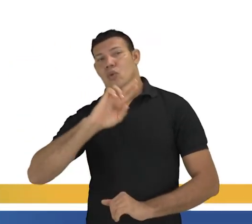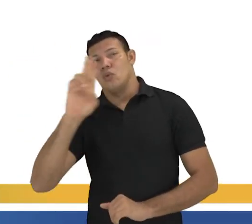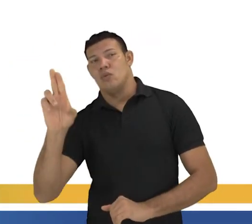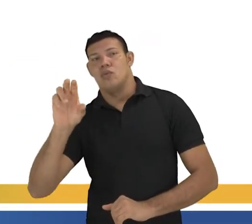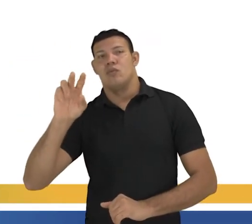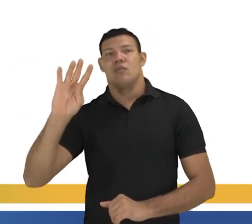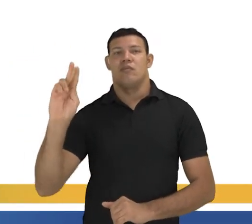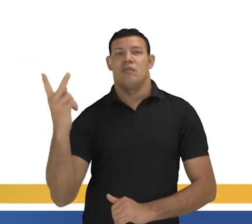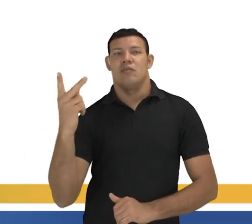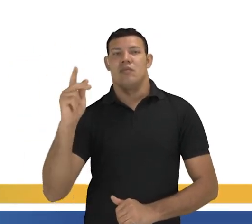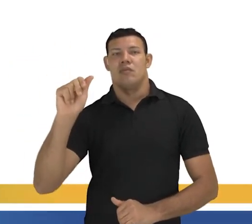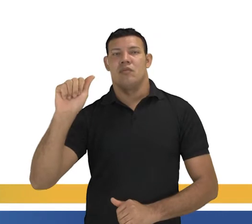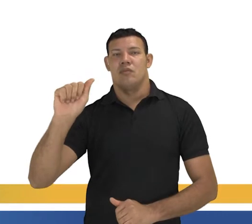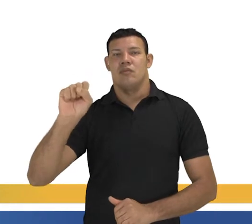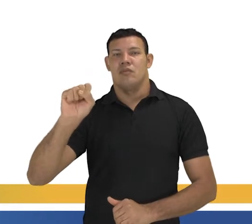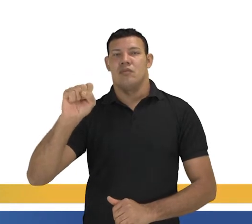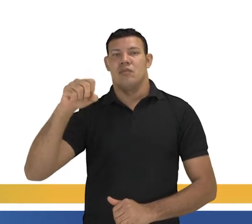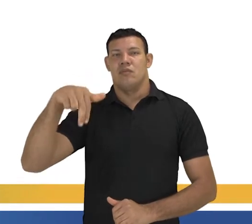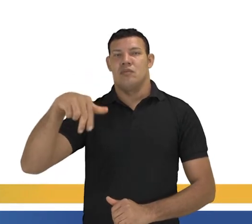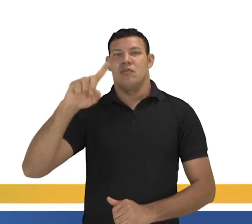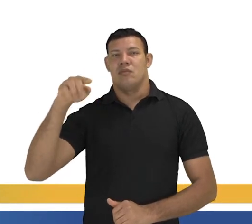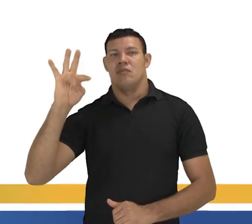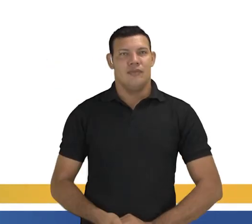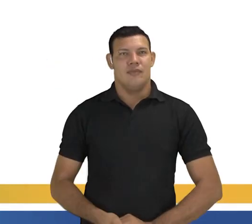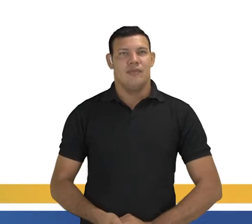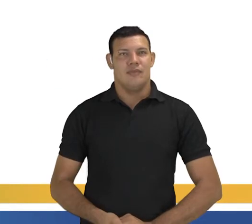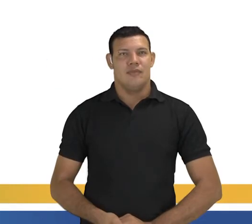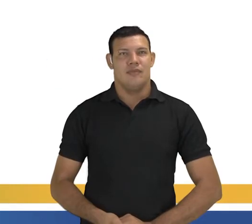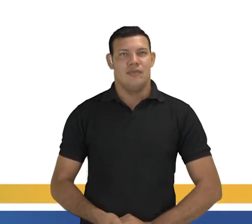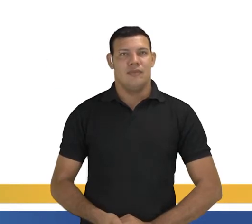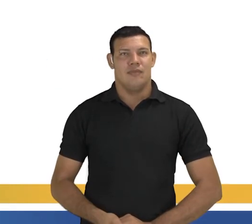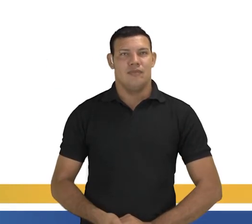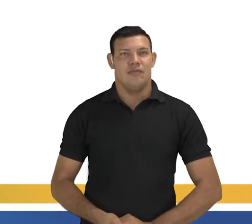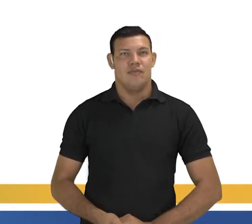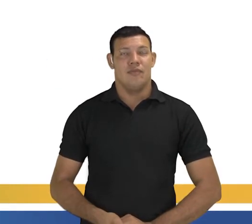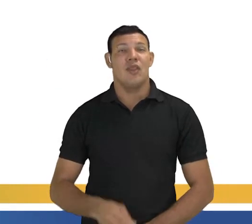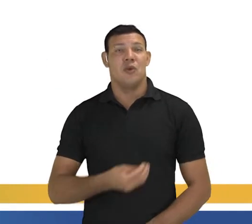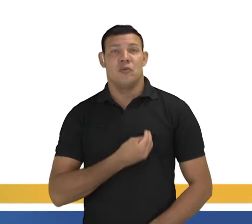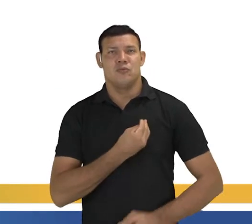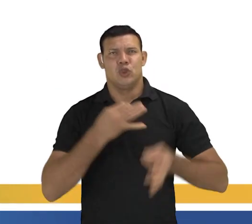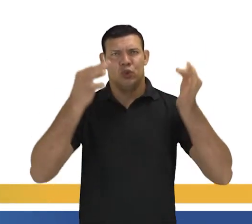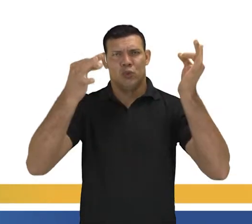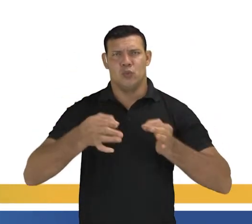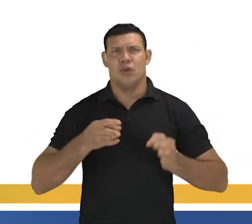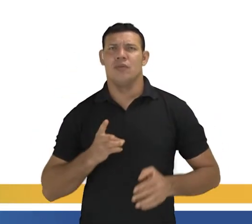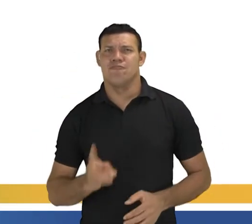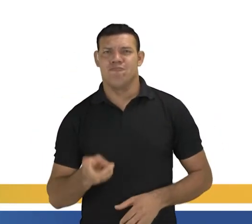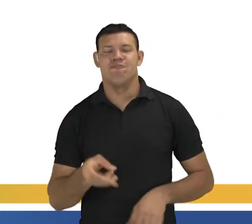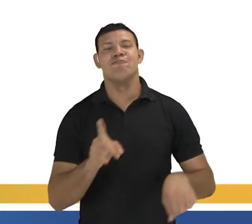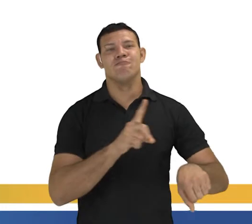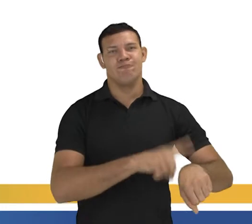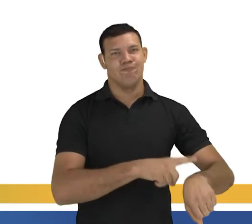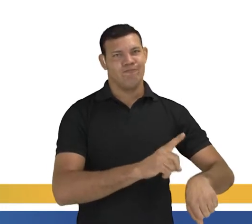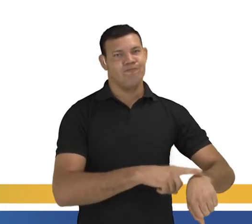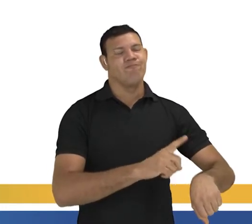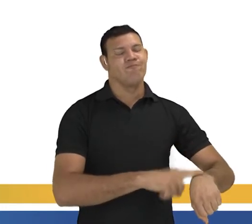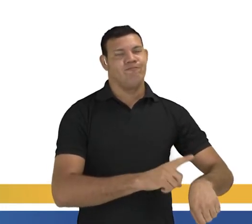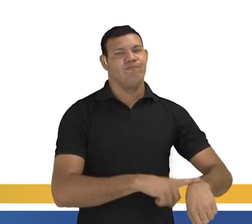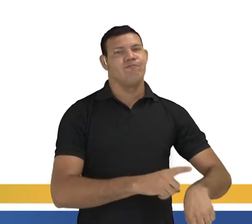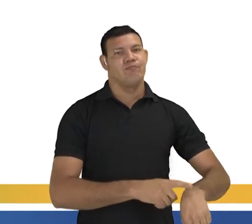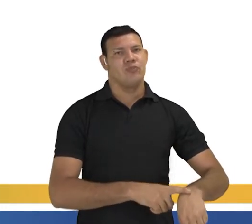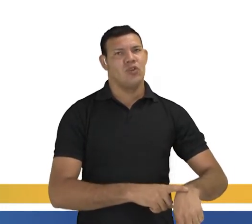Essa é a estrutura das contrações. Com o Present Perfect Continuous, nós falamos sobre tempo.